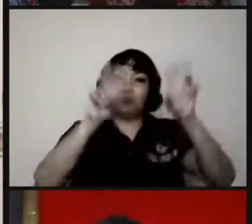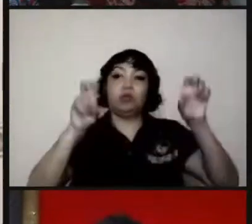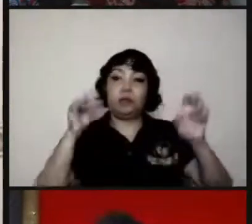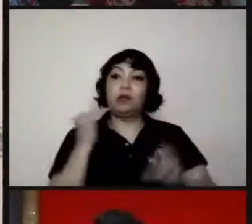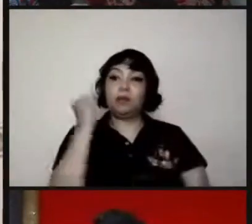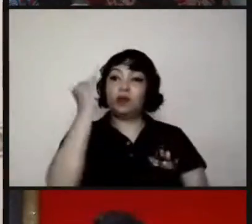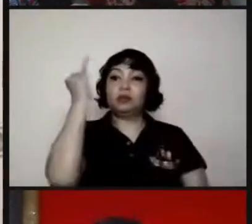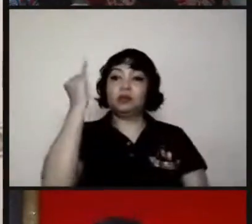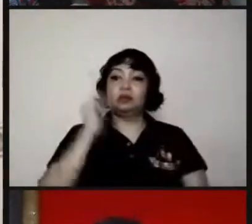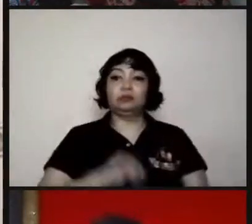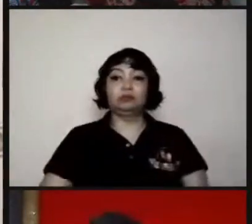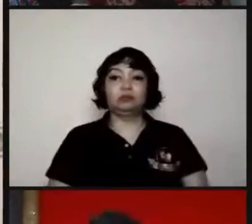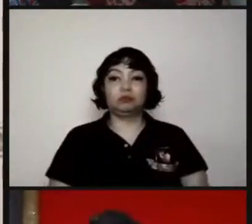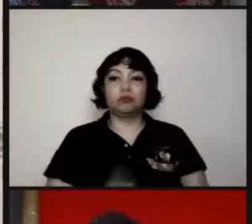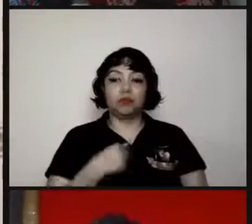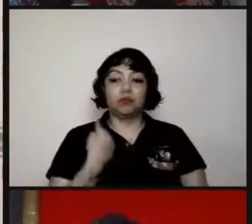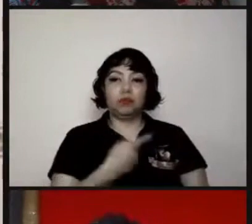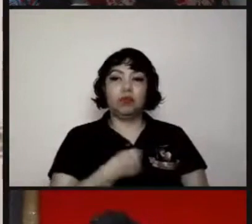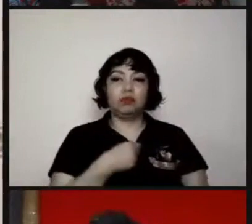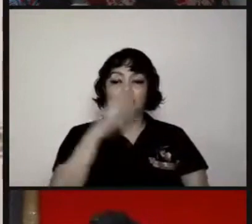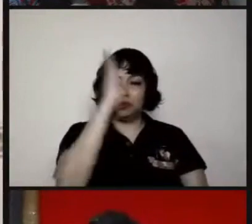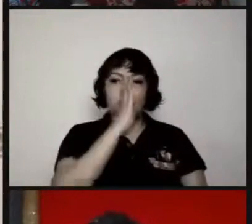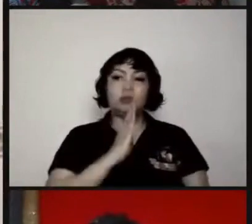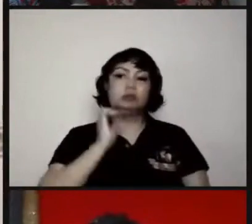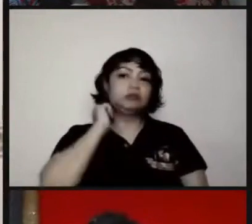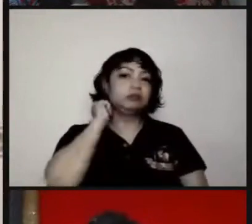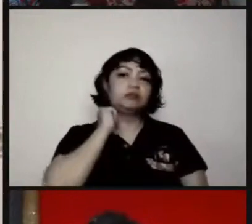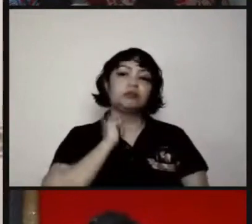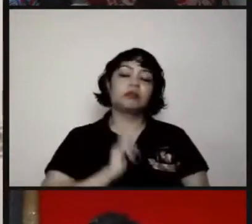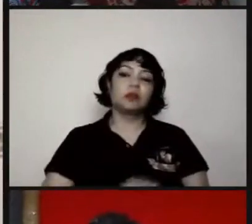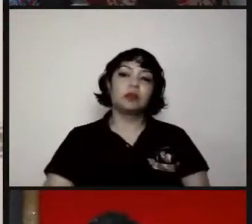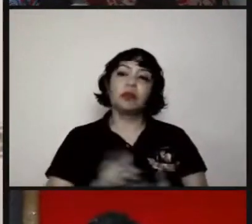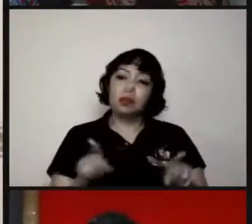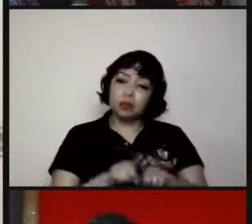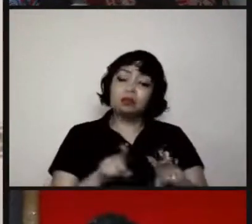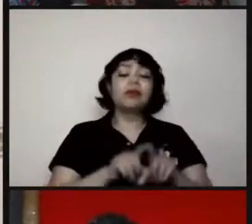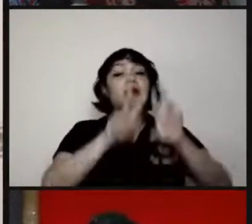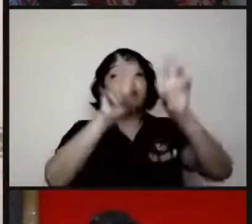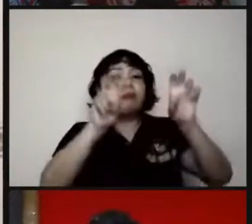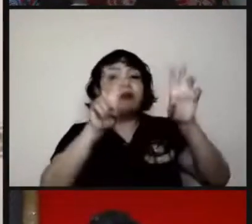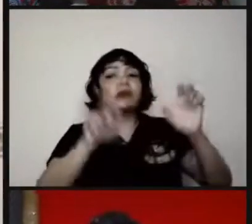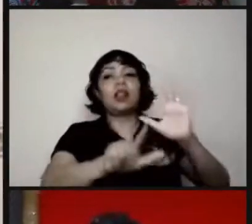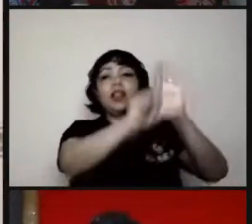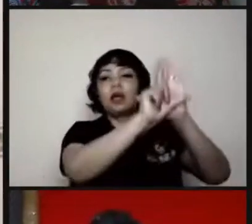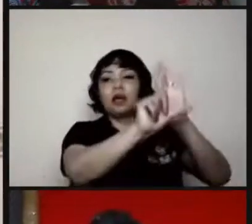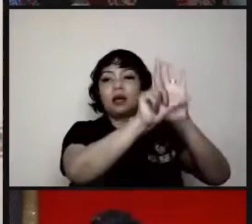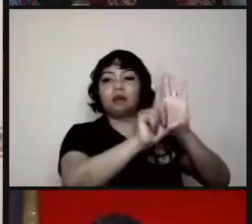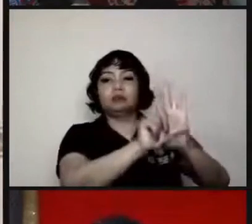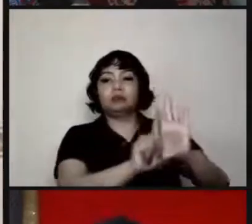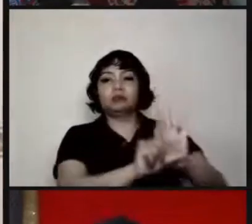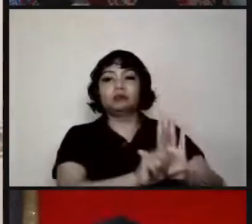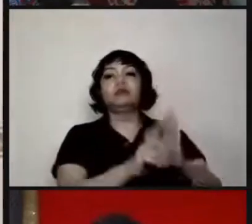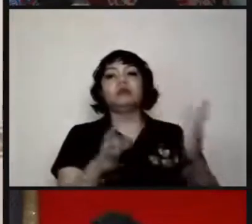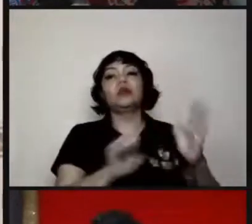importantíssimo, né, para o nosso país, e também abordar outras leis, né, que surgiram, o Estatuto da Criança e